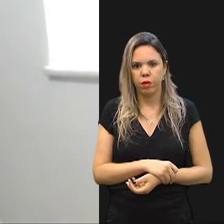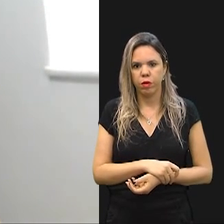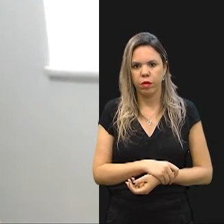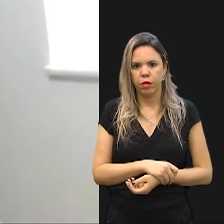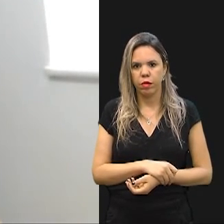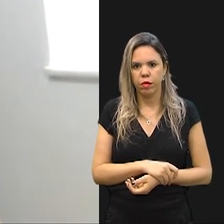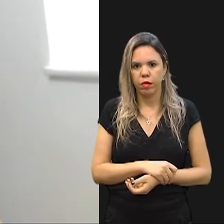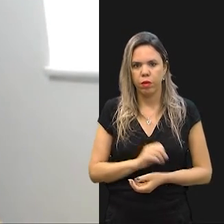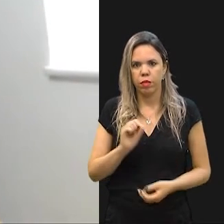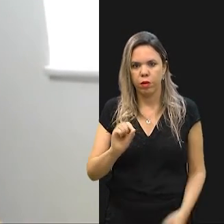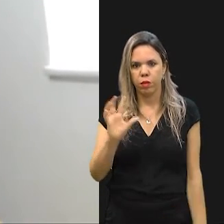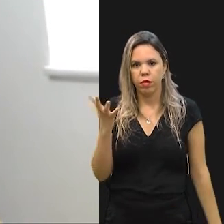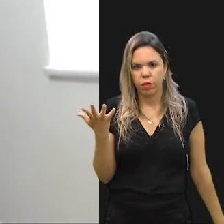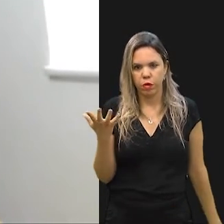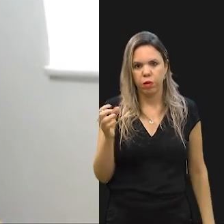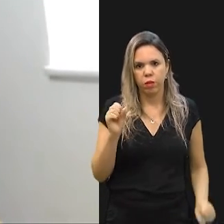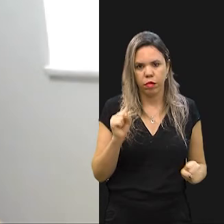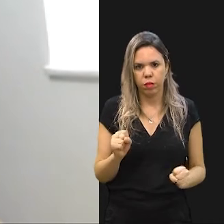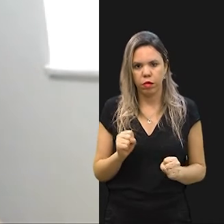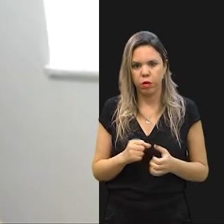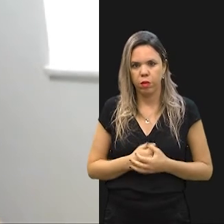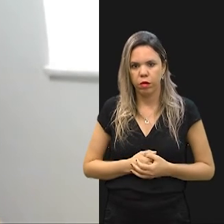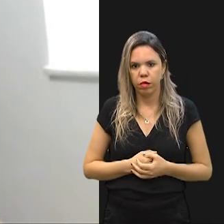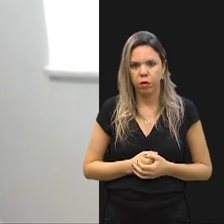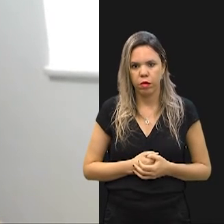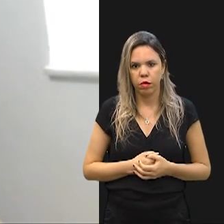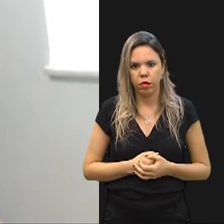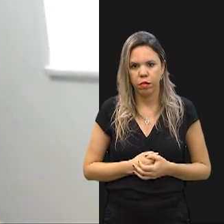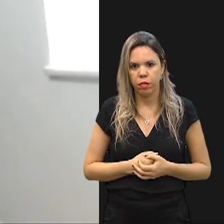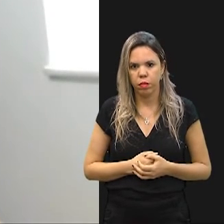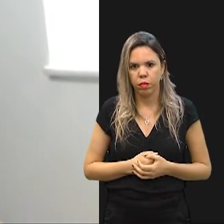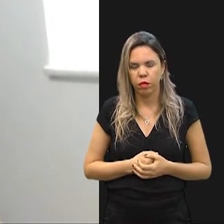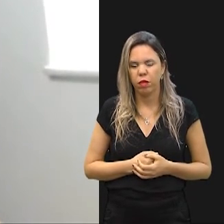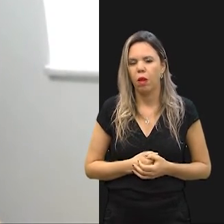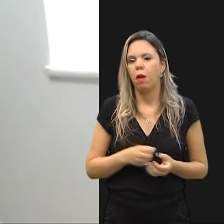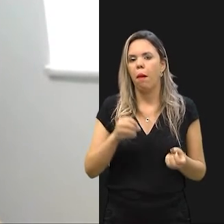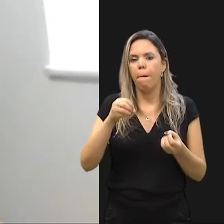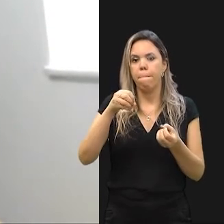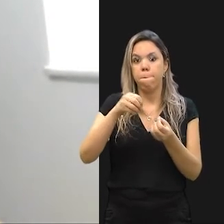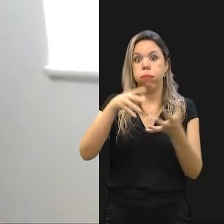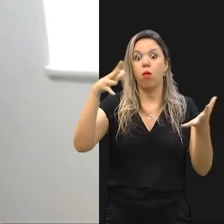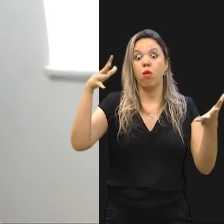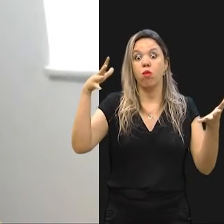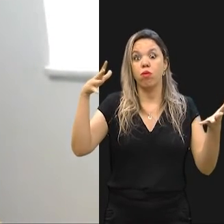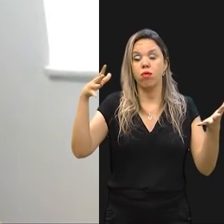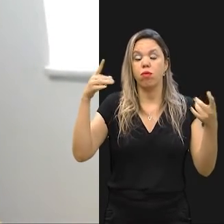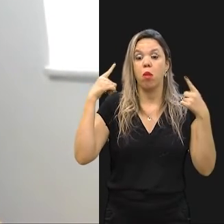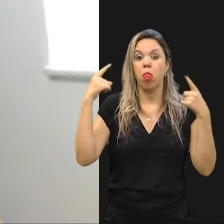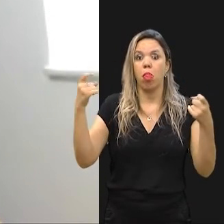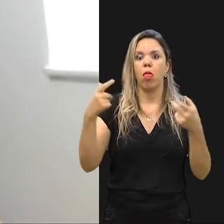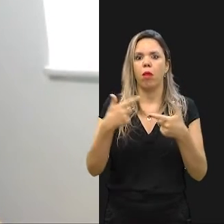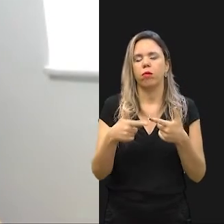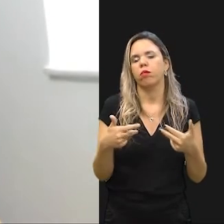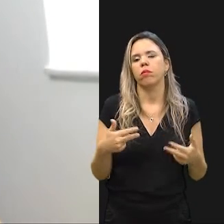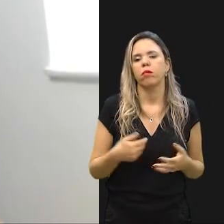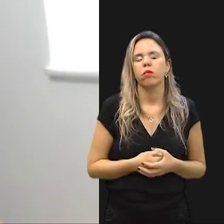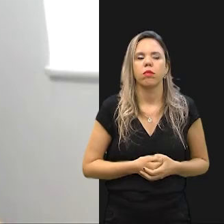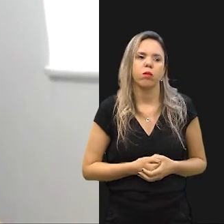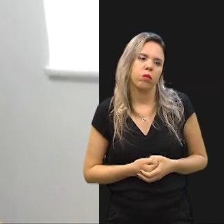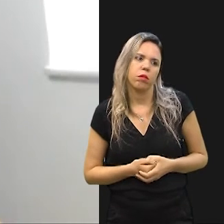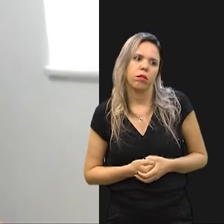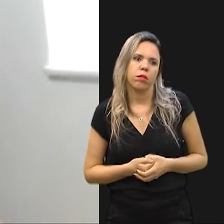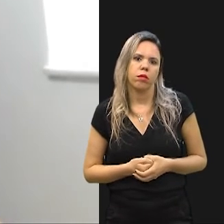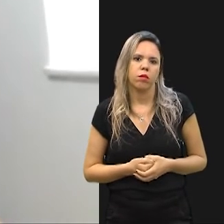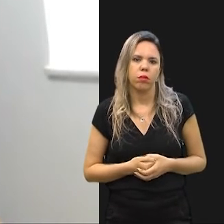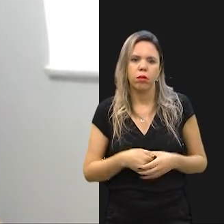o que acontece, o que pode acontecer, né? Microexplosões, né? Downbursts, que são essa descida